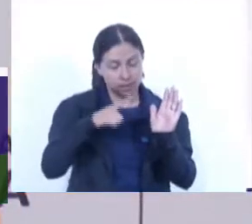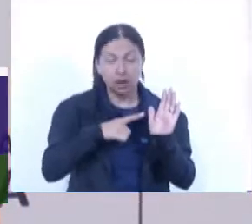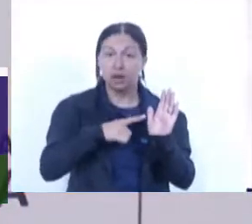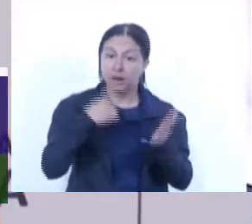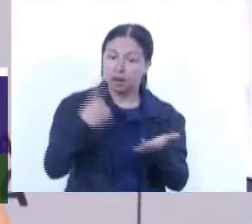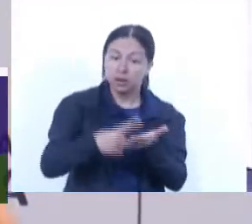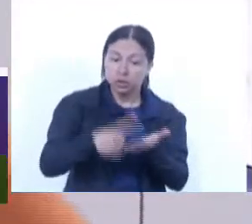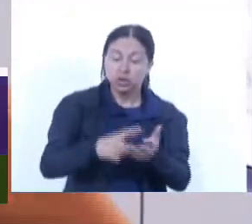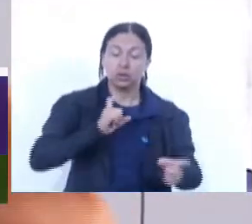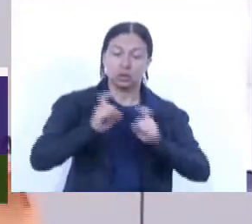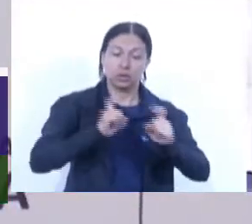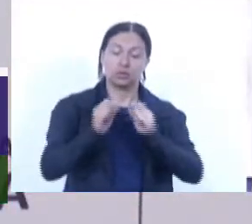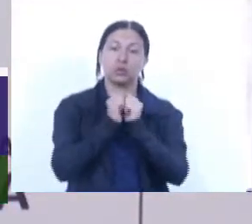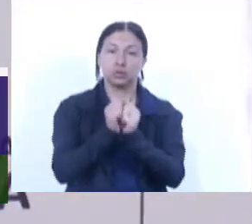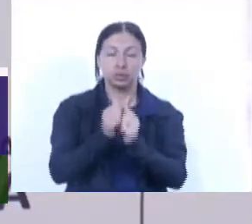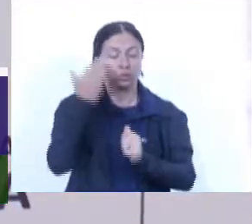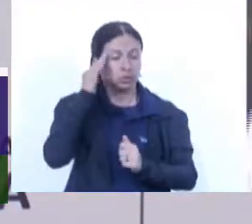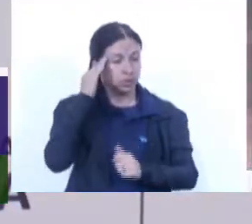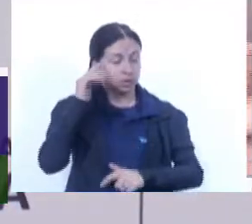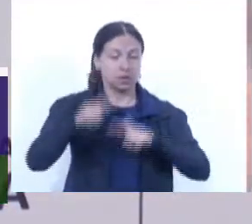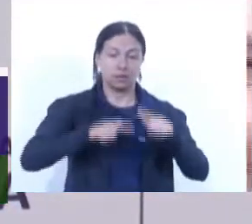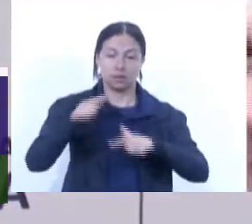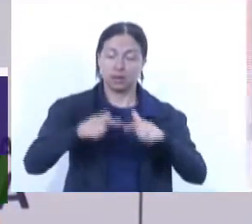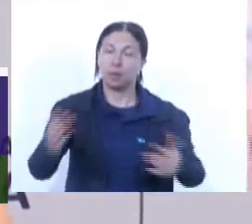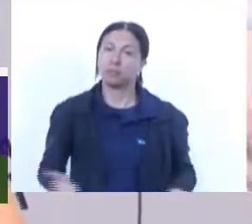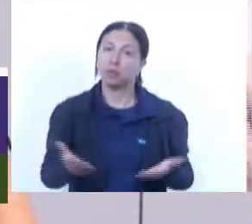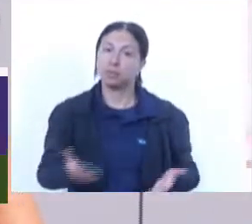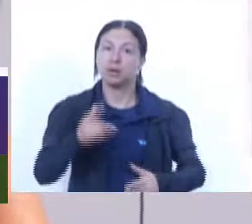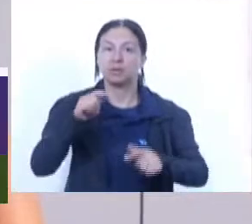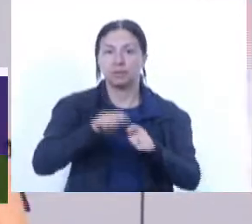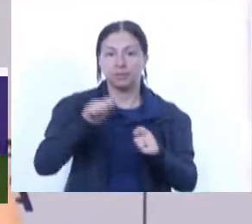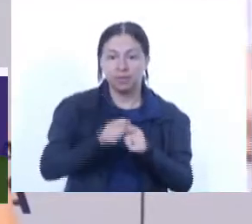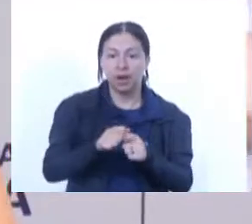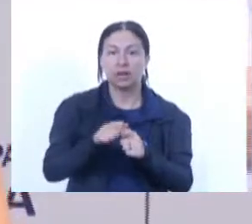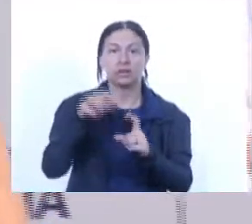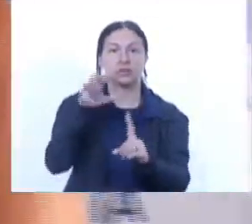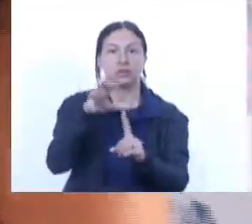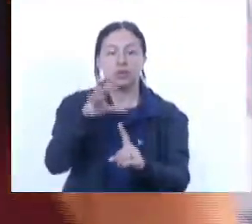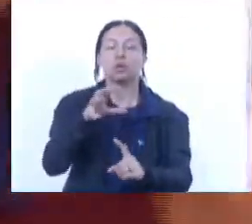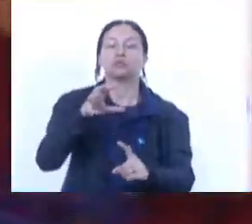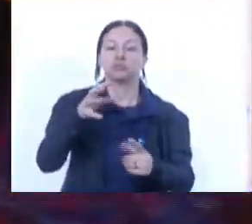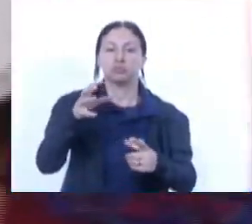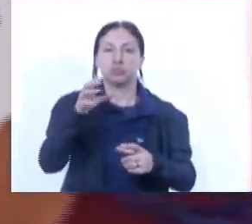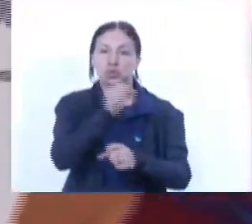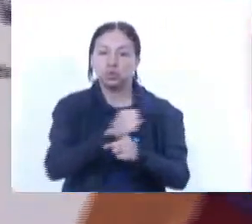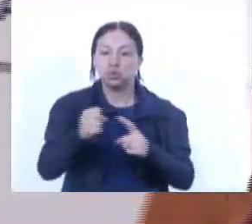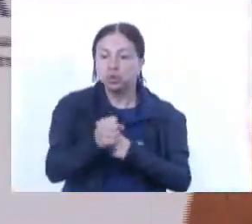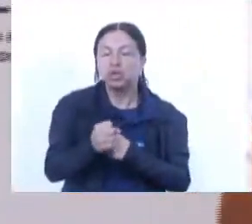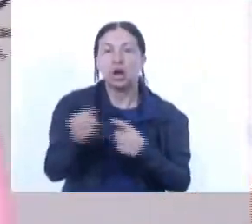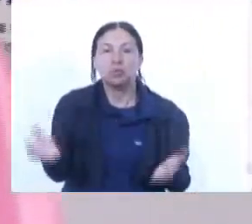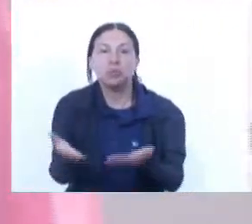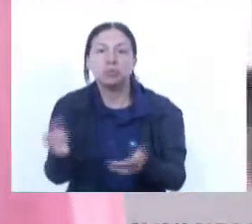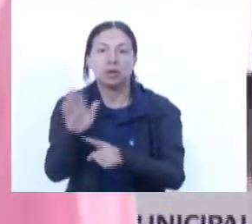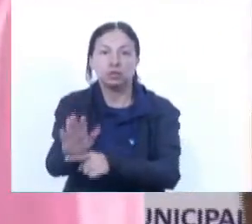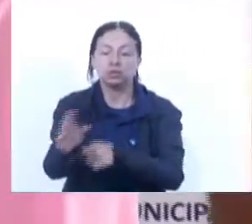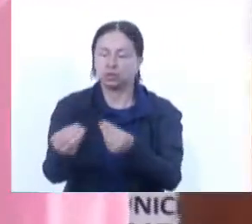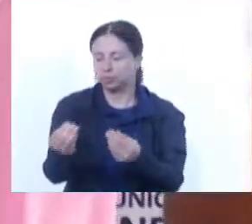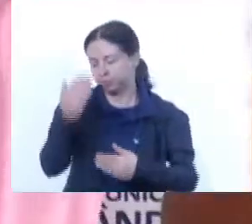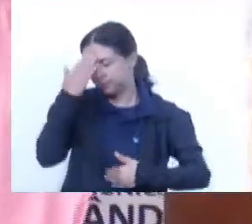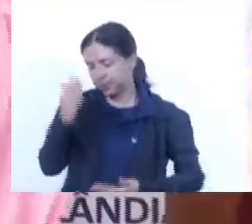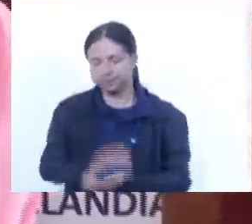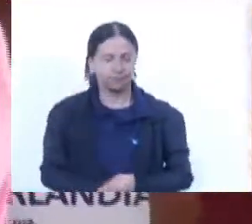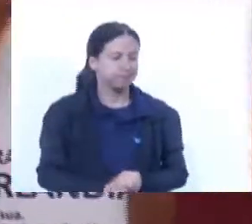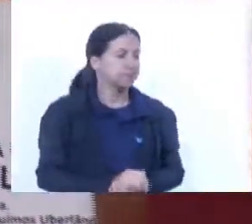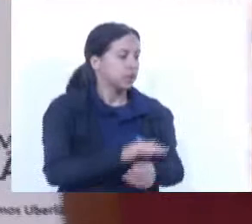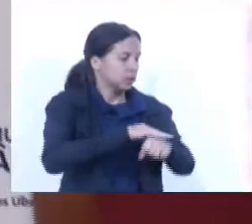o trabalho que você desenvolve o impacto social desse trabalho obrigada pela sua participação eu converso agora com o vereador Antônio Augusto